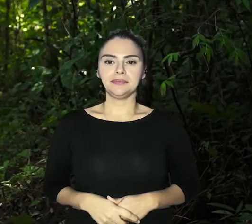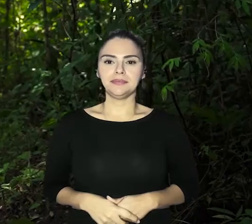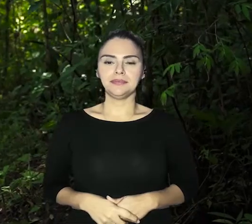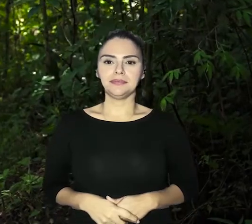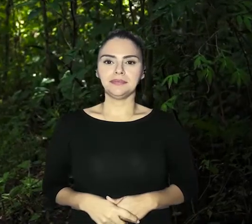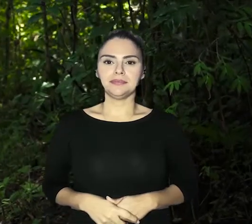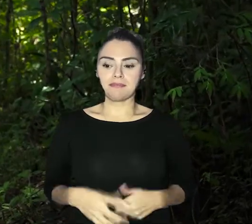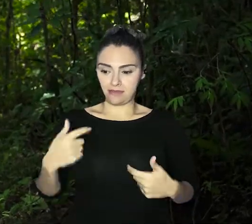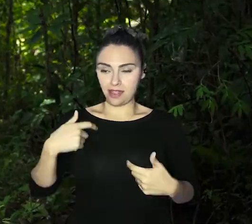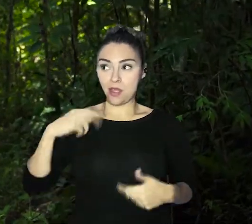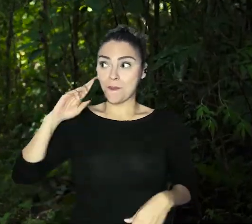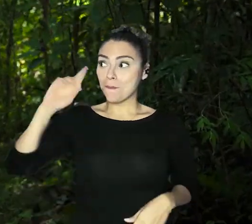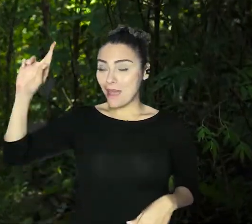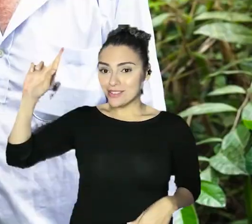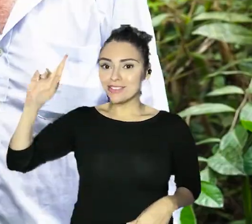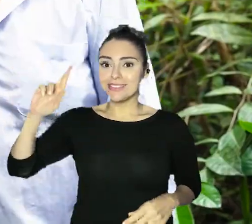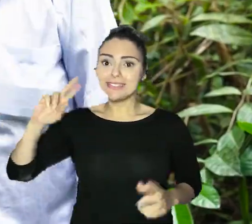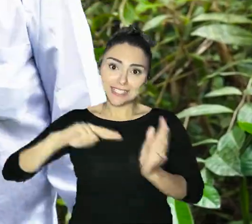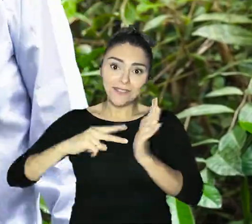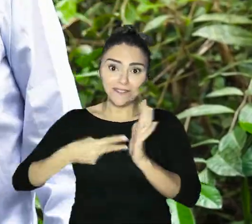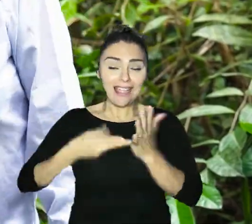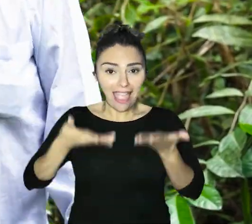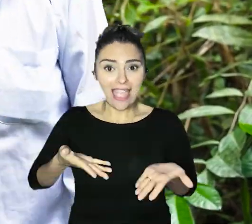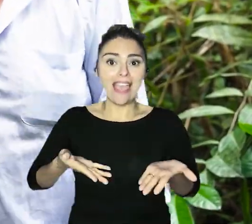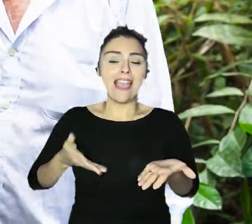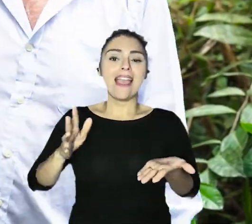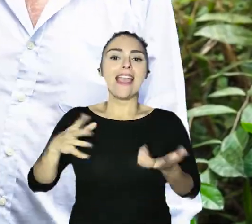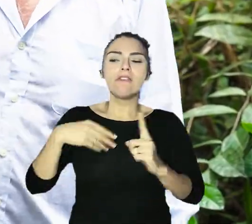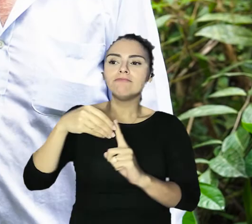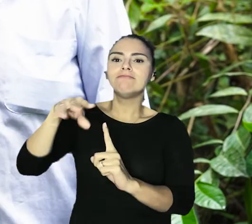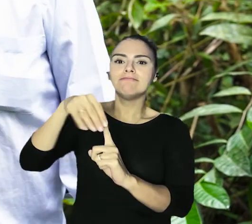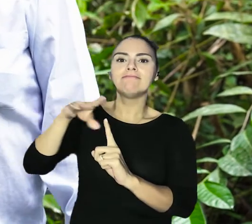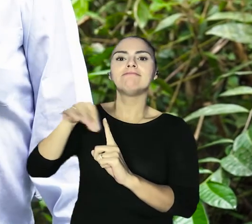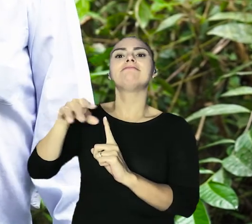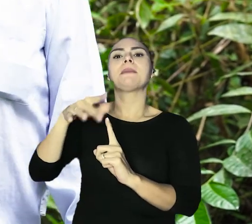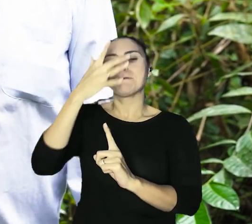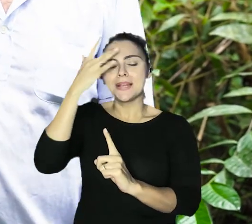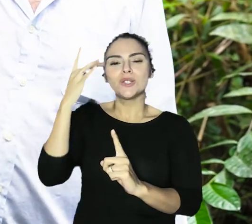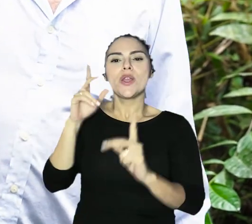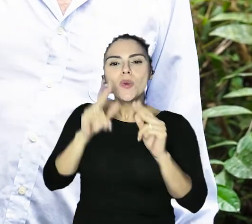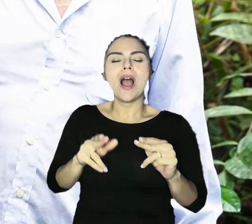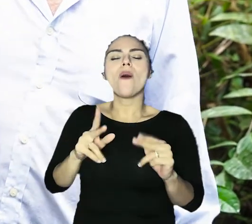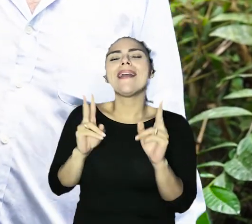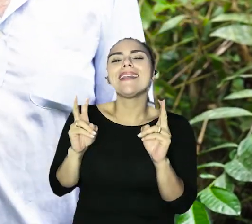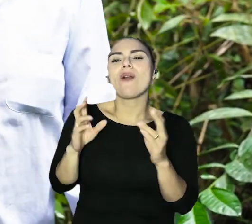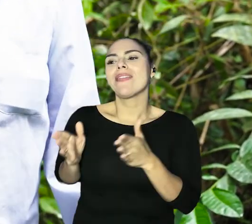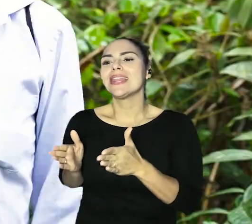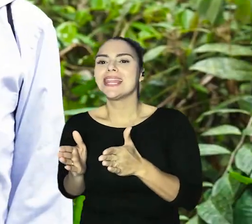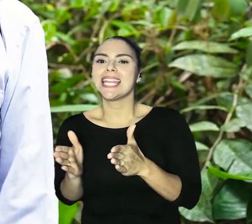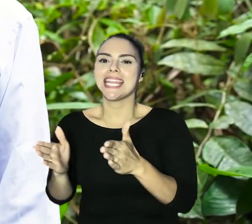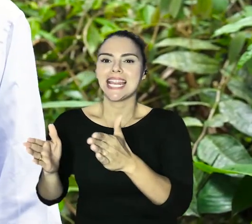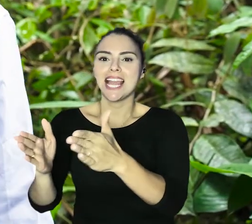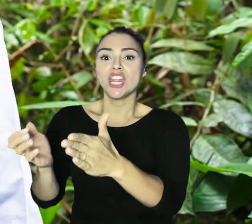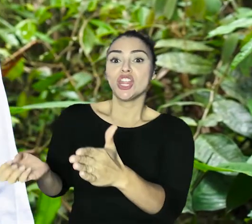Você mestre. É isso, é conduzir outras pessoas também a ser mestre. É trilhar, fazer uma trilha aonde ninguém mais